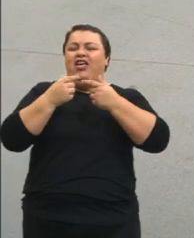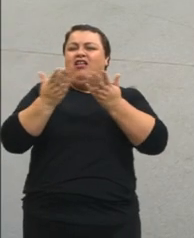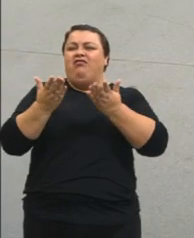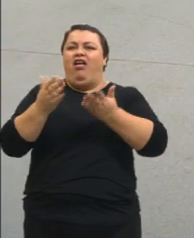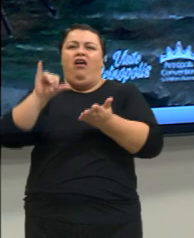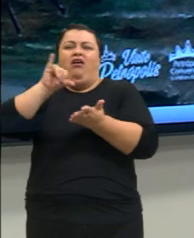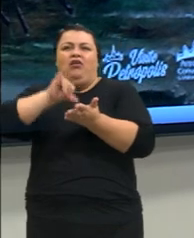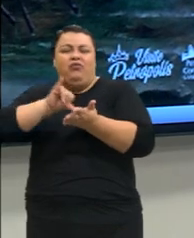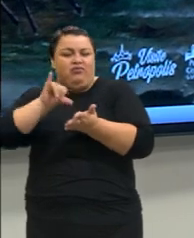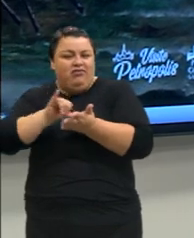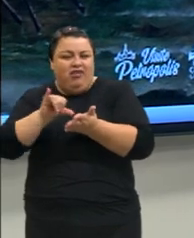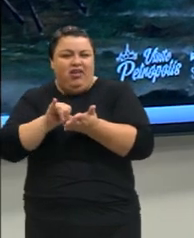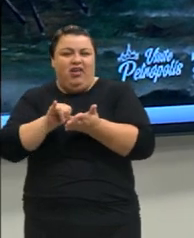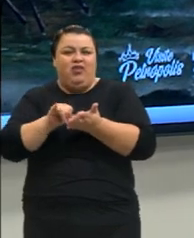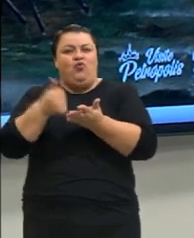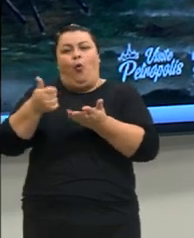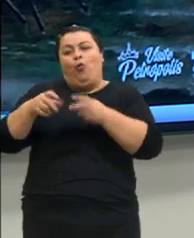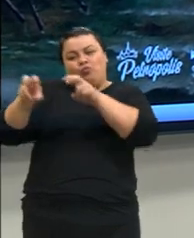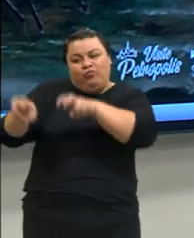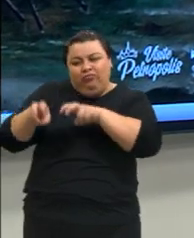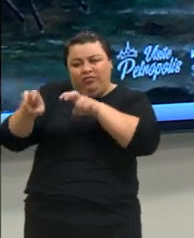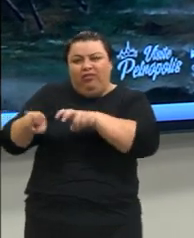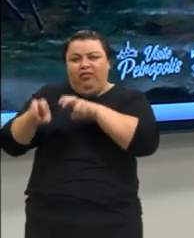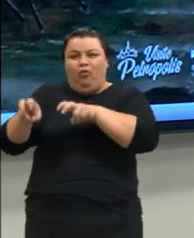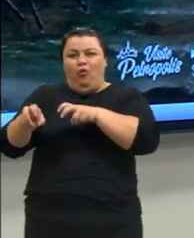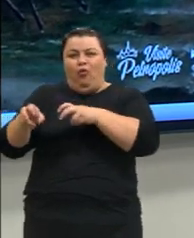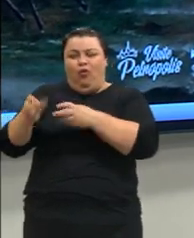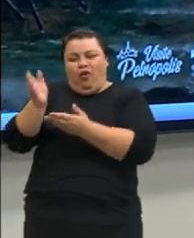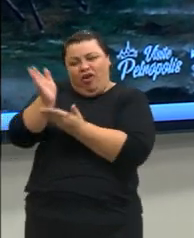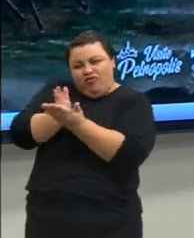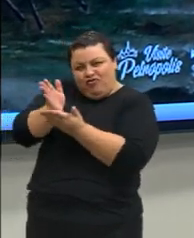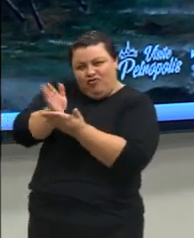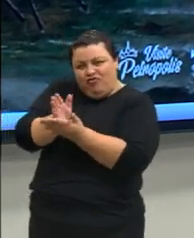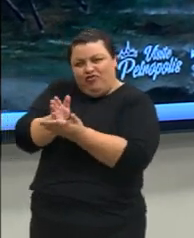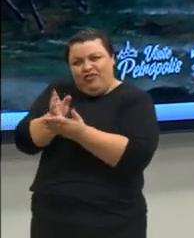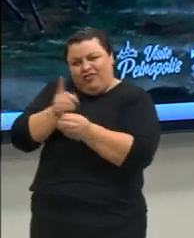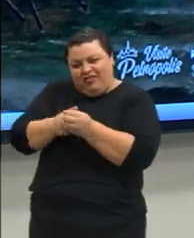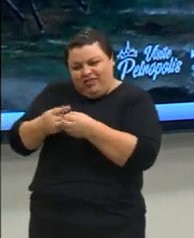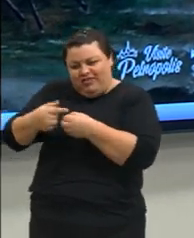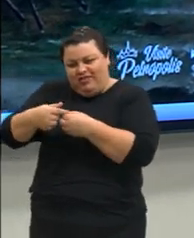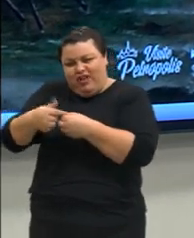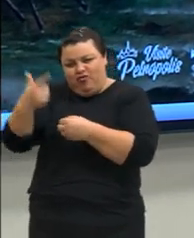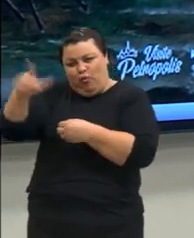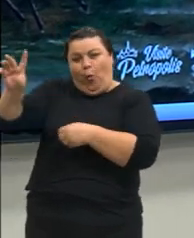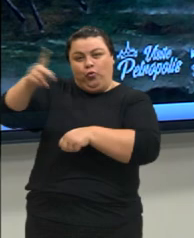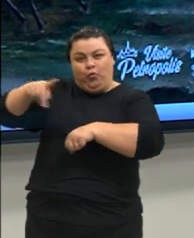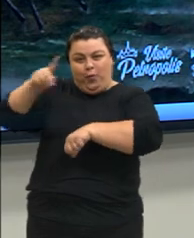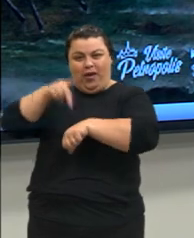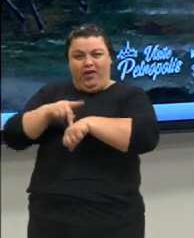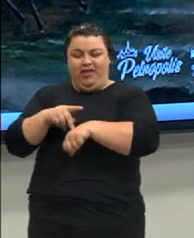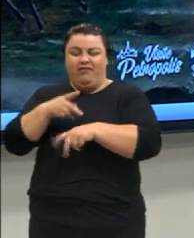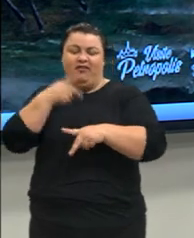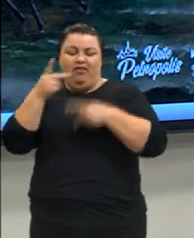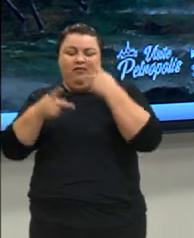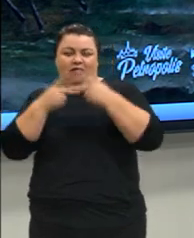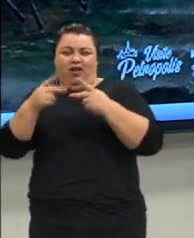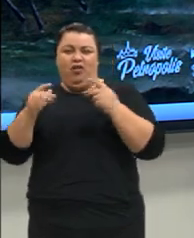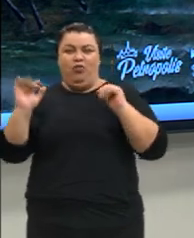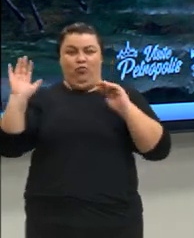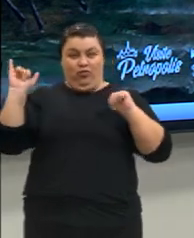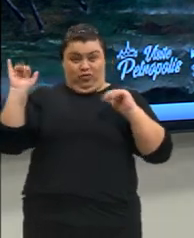e o sotaque da fronteira que faz né divisa ali como planetas com países que falam a língua espanhola